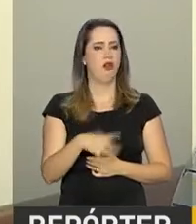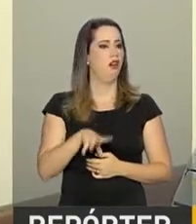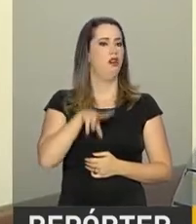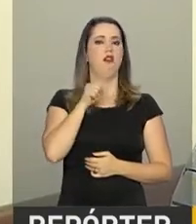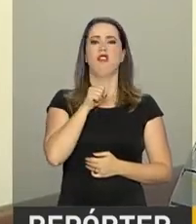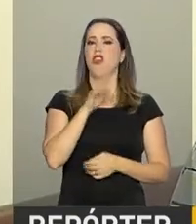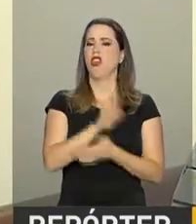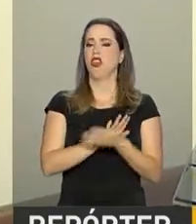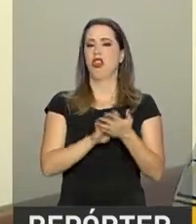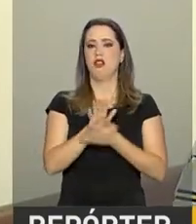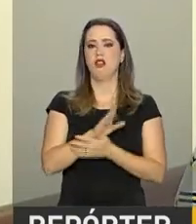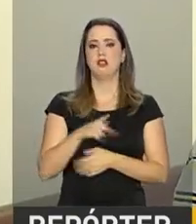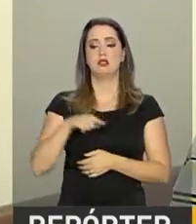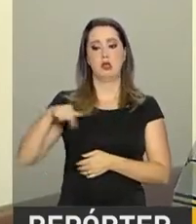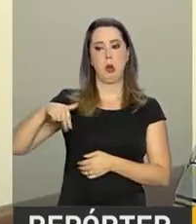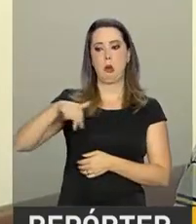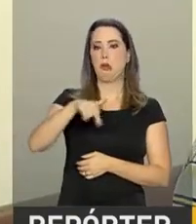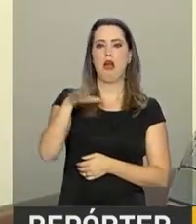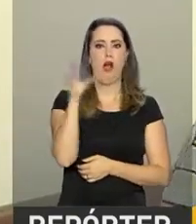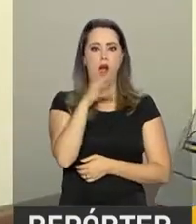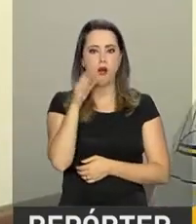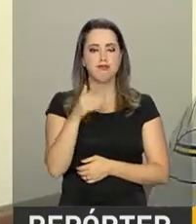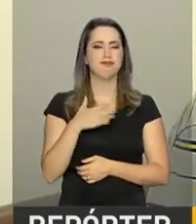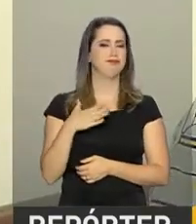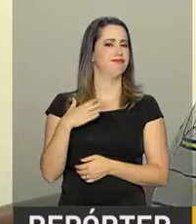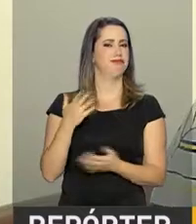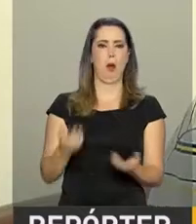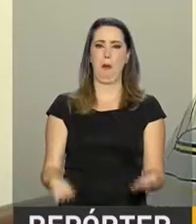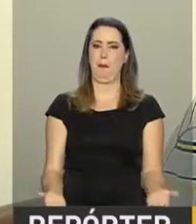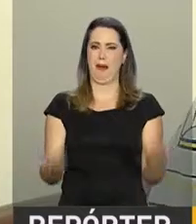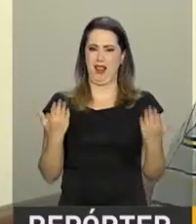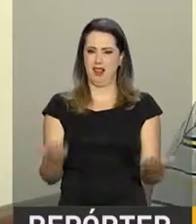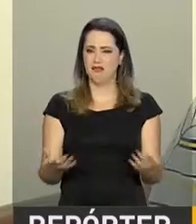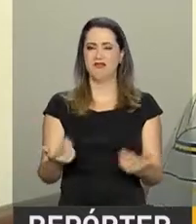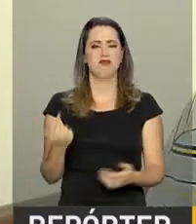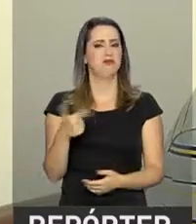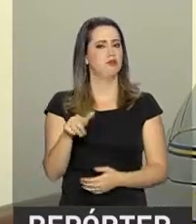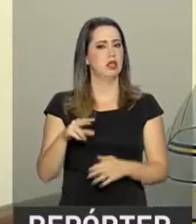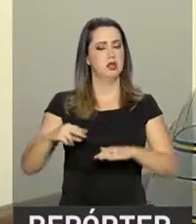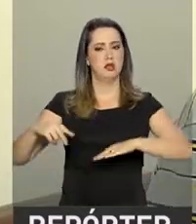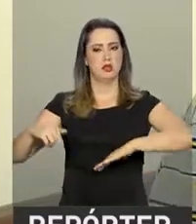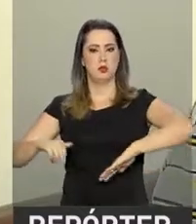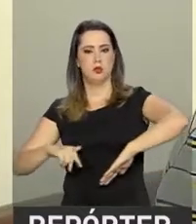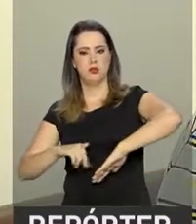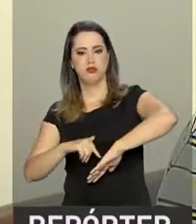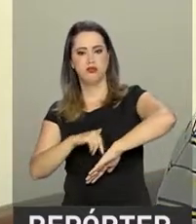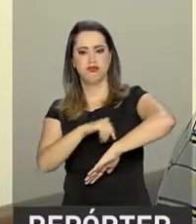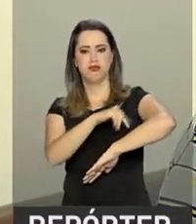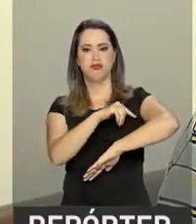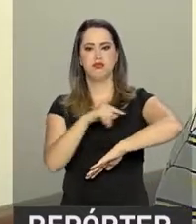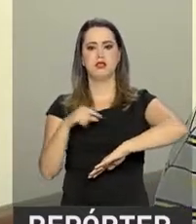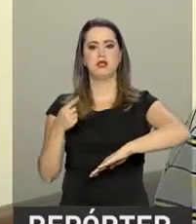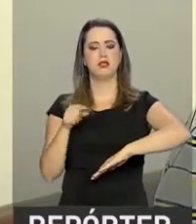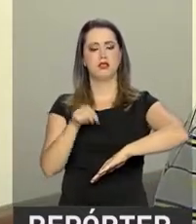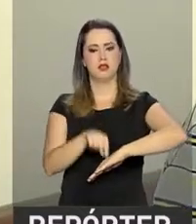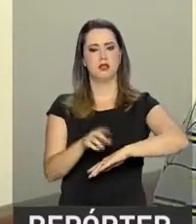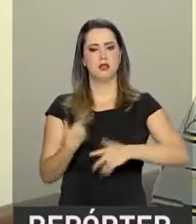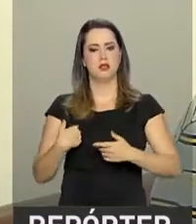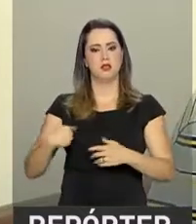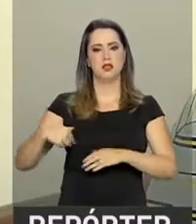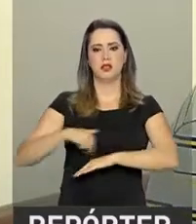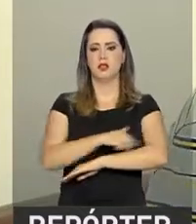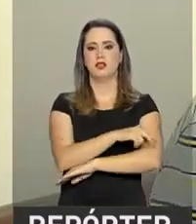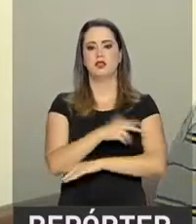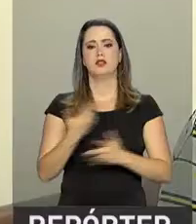lento até que a média de preço isso é pegar peso subiu a comer serviço braçal subiu o a